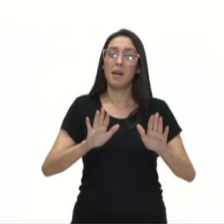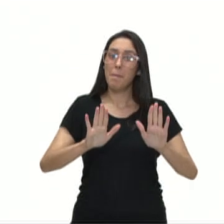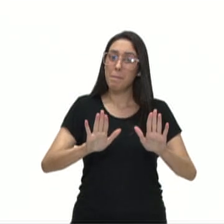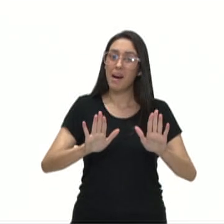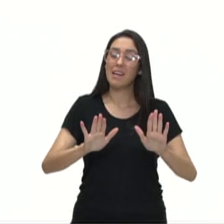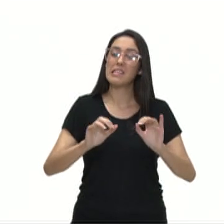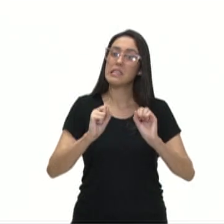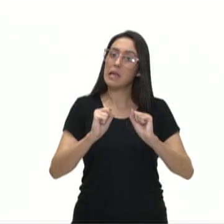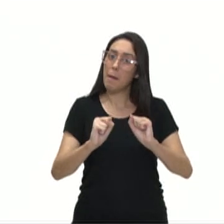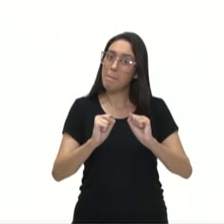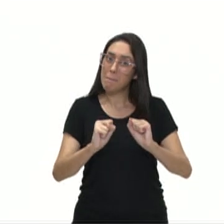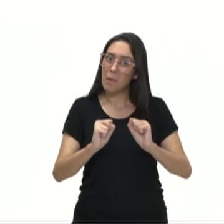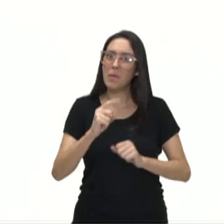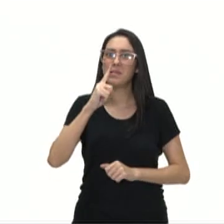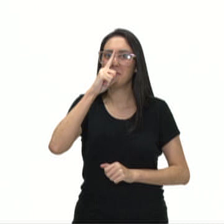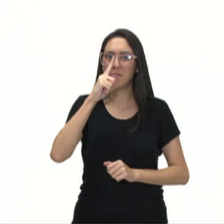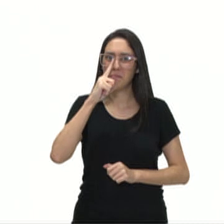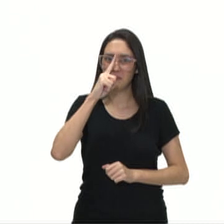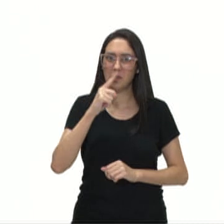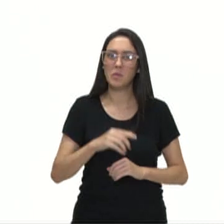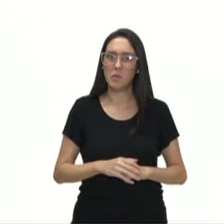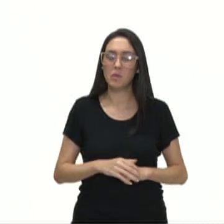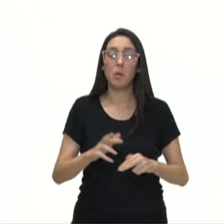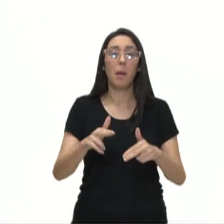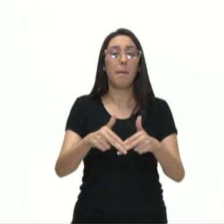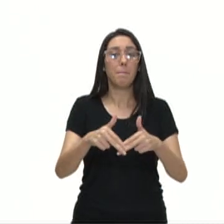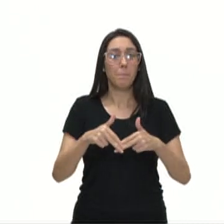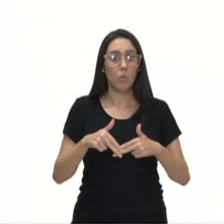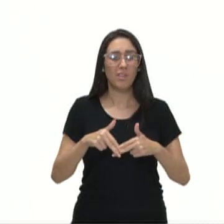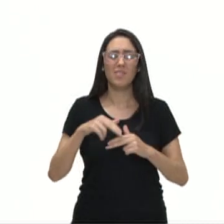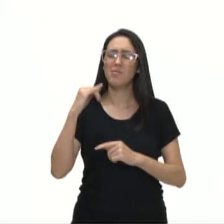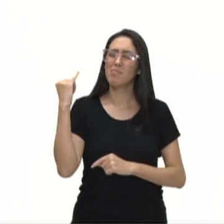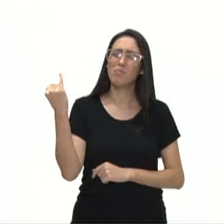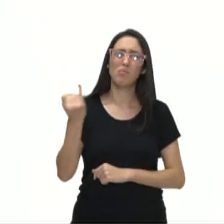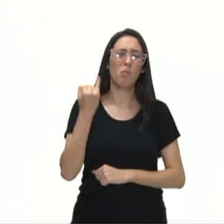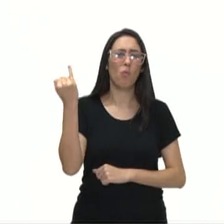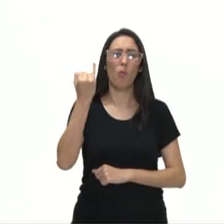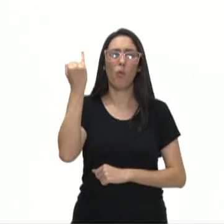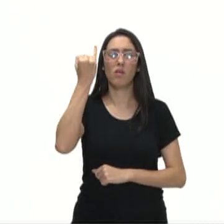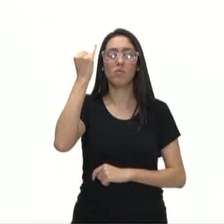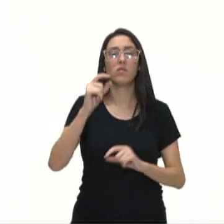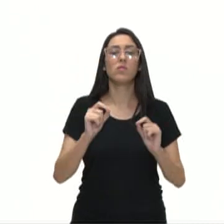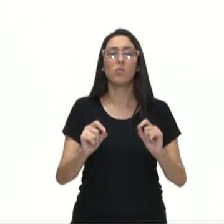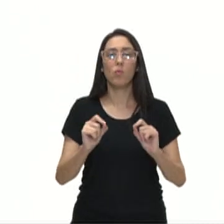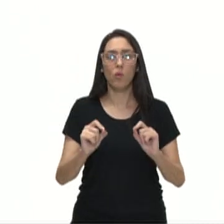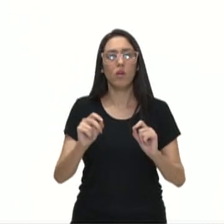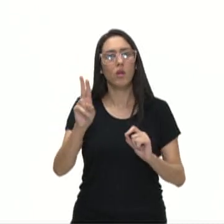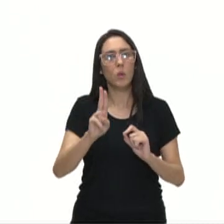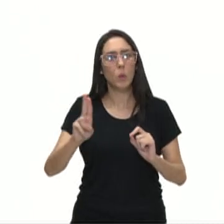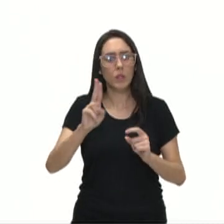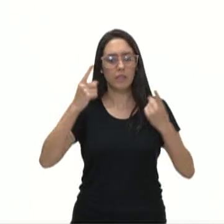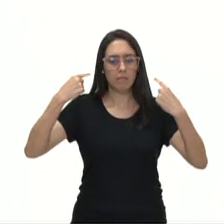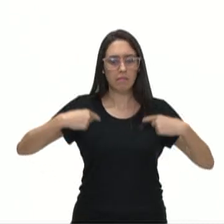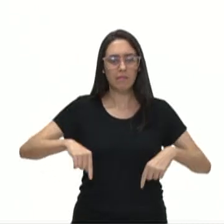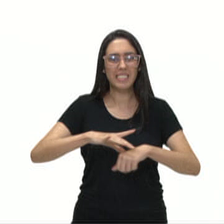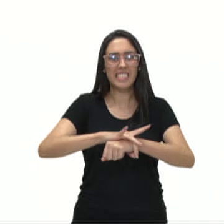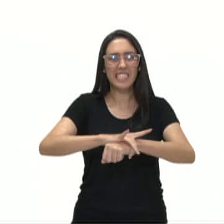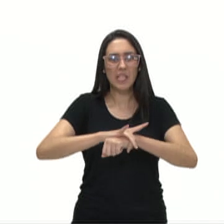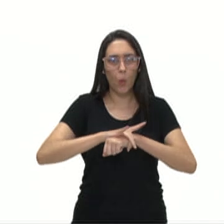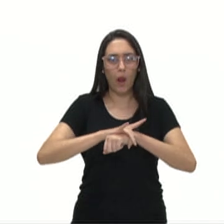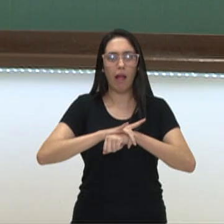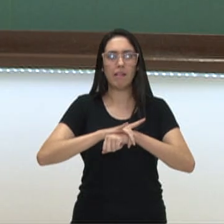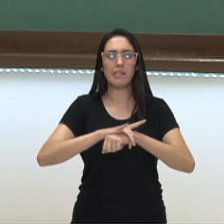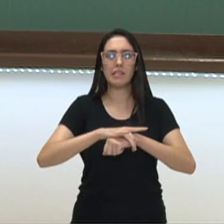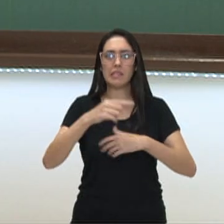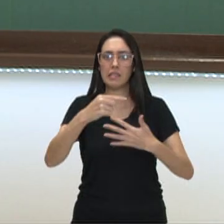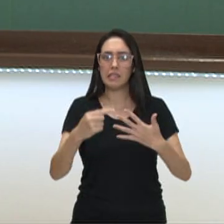uma atividade de risco. Por isso, é muito importante usar os equipamentos de segurança. Então,